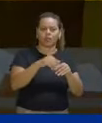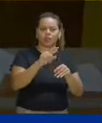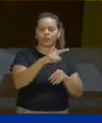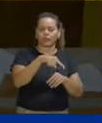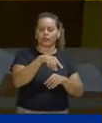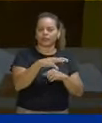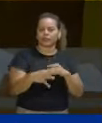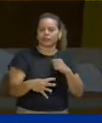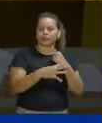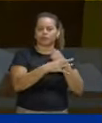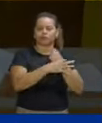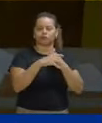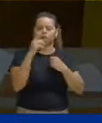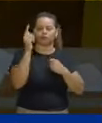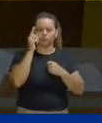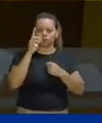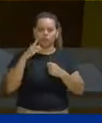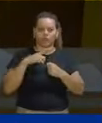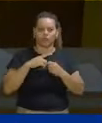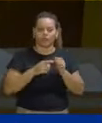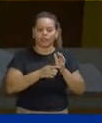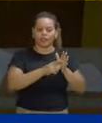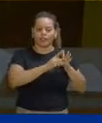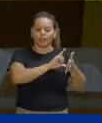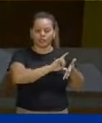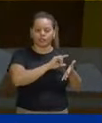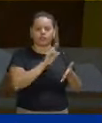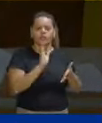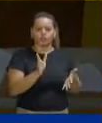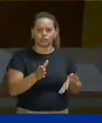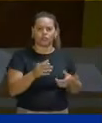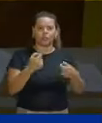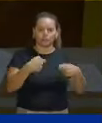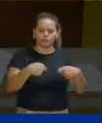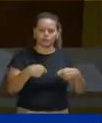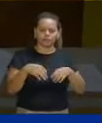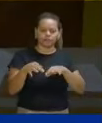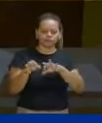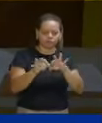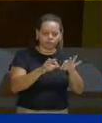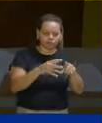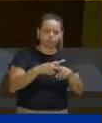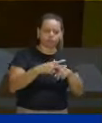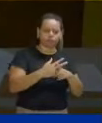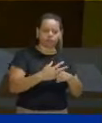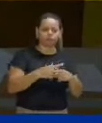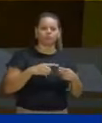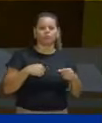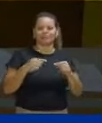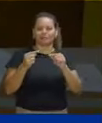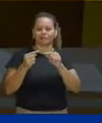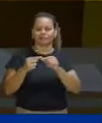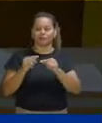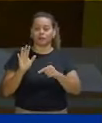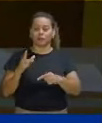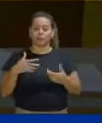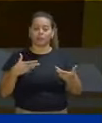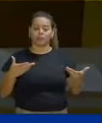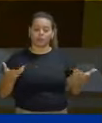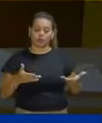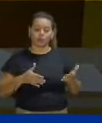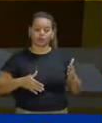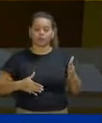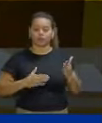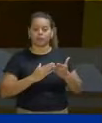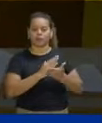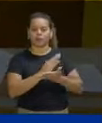garantias, desconsiderando a comunicação anteriormente emitida pelo TSE. Então, é exatamente isso. Como nós